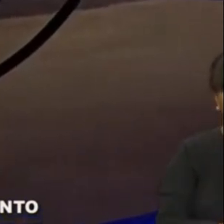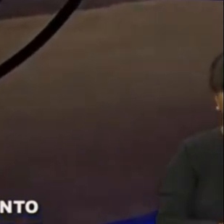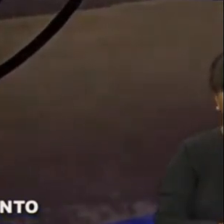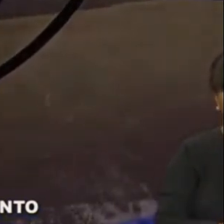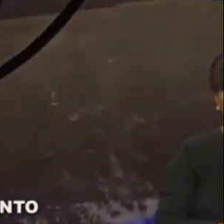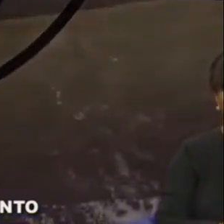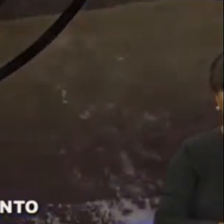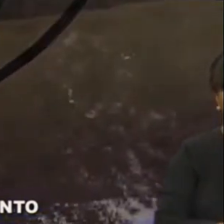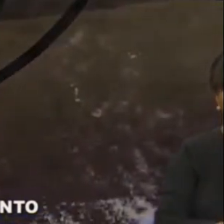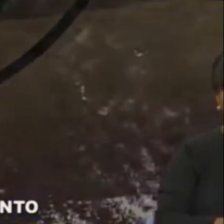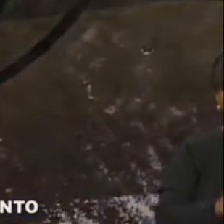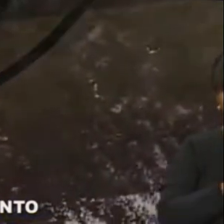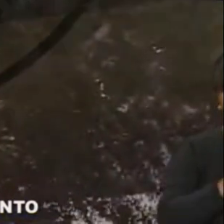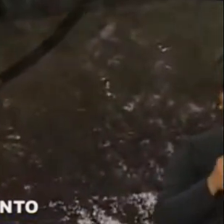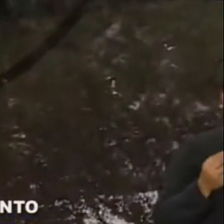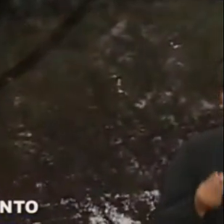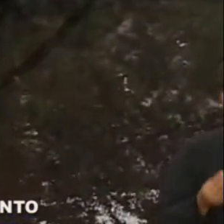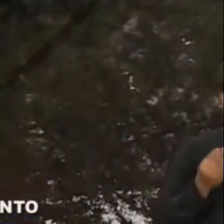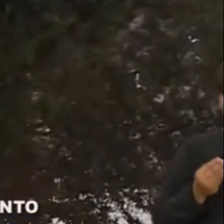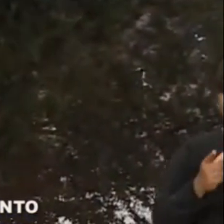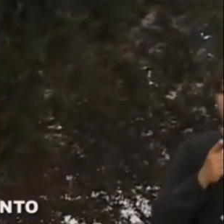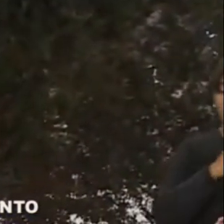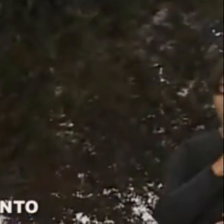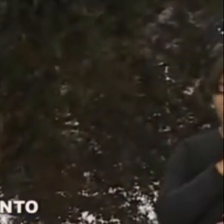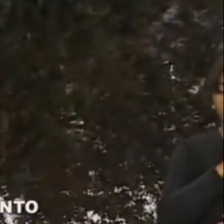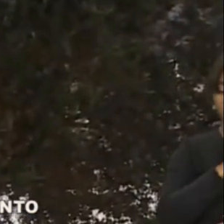Cada um dá o que tem.